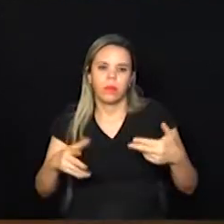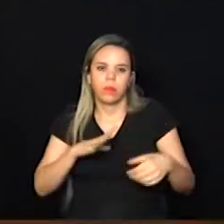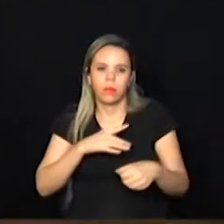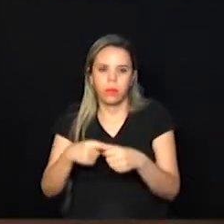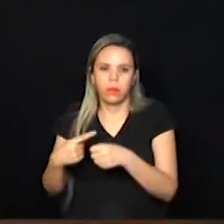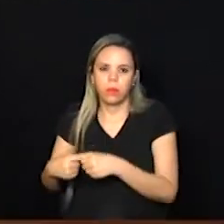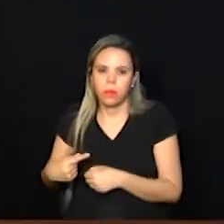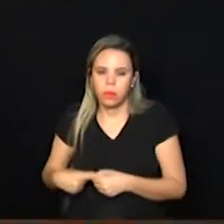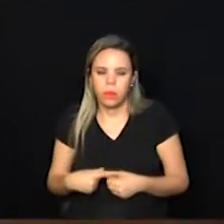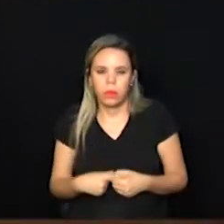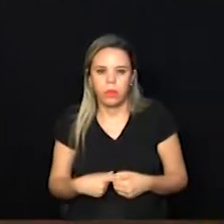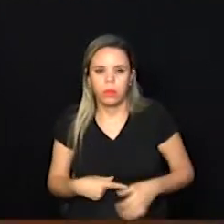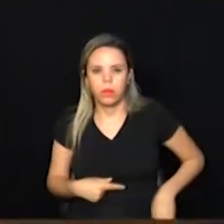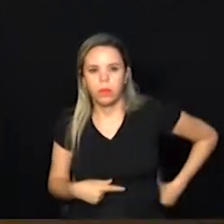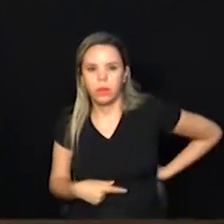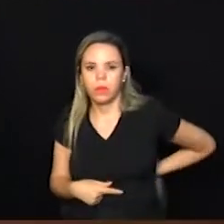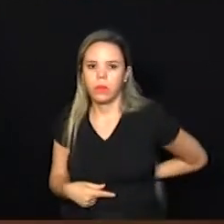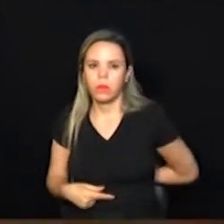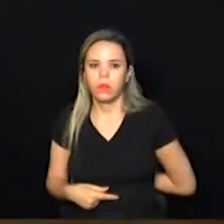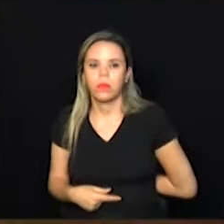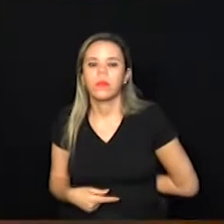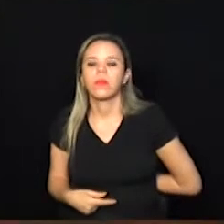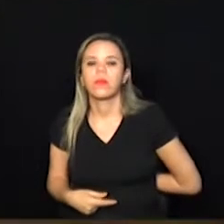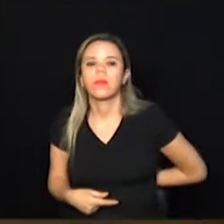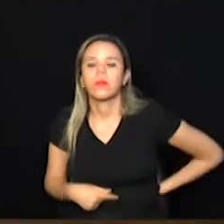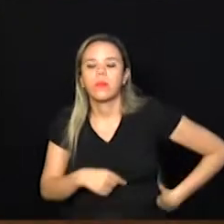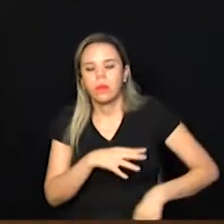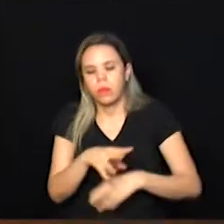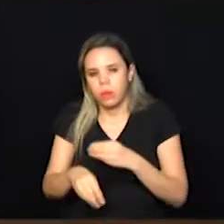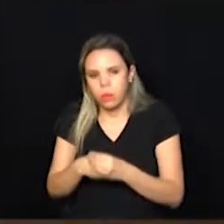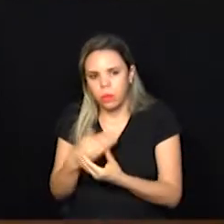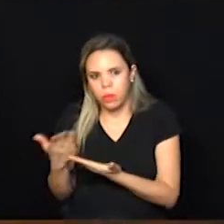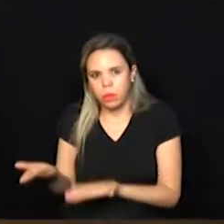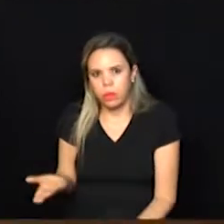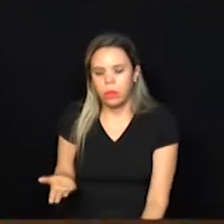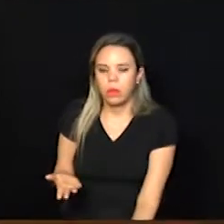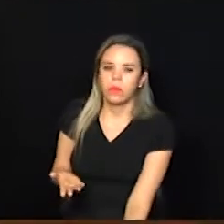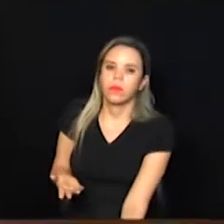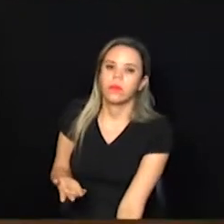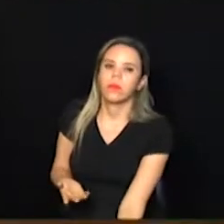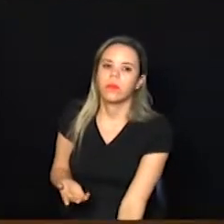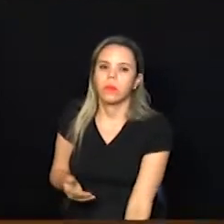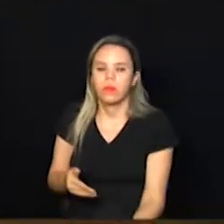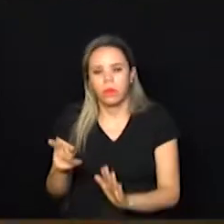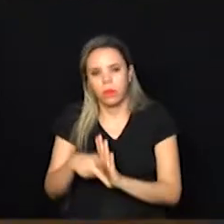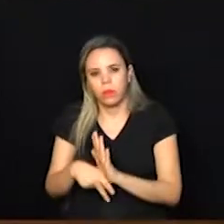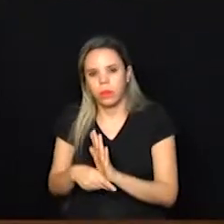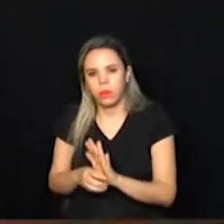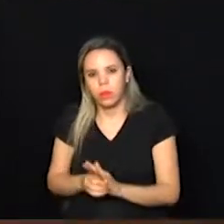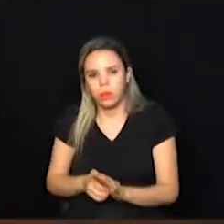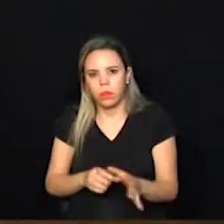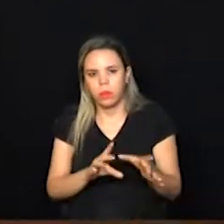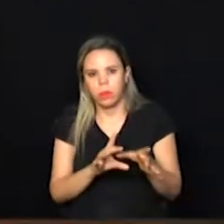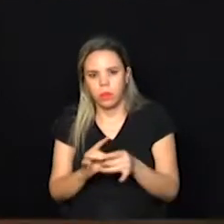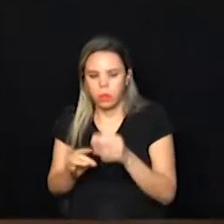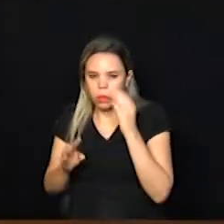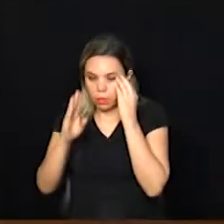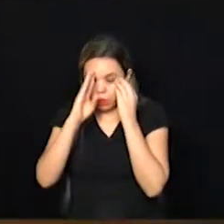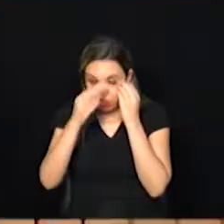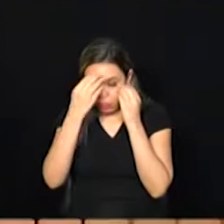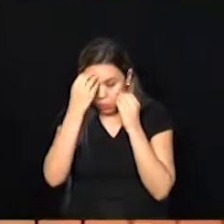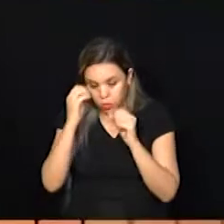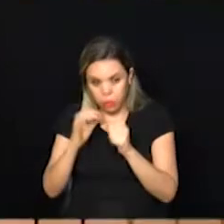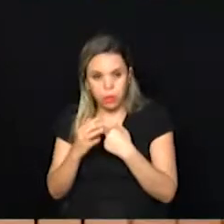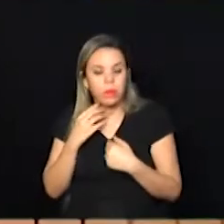alguns municípios implementaram esse projeto nesse contexto, principalmente de pandemia.